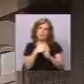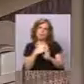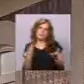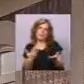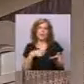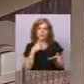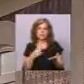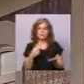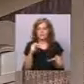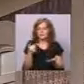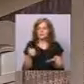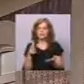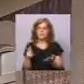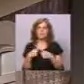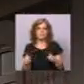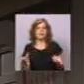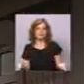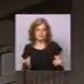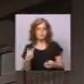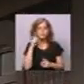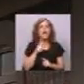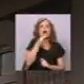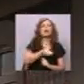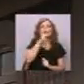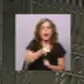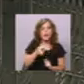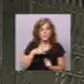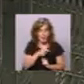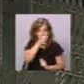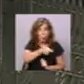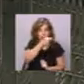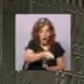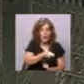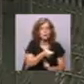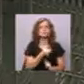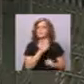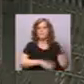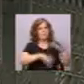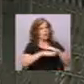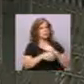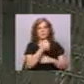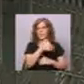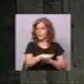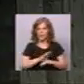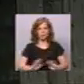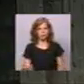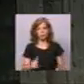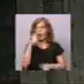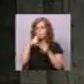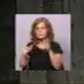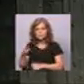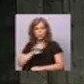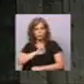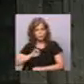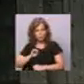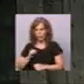mil. No que toca ao arrendamento, os que procuram casa querem pagar rendas num máximo de 500 euros. Os senhorios também esperam